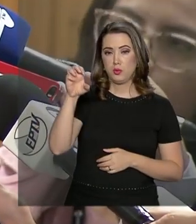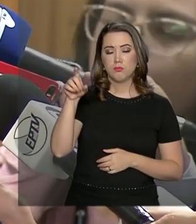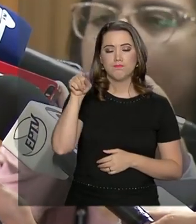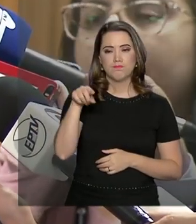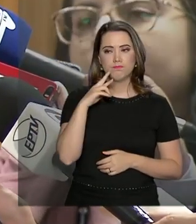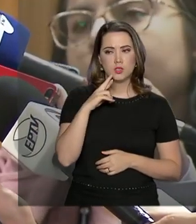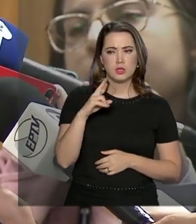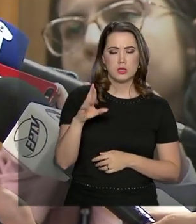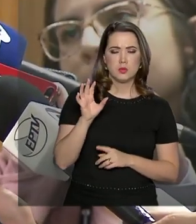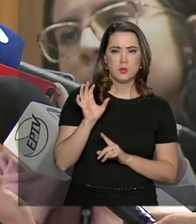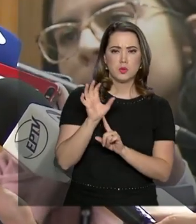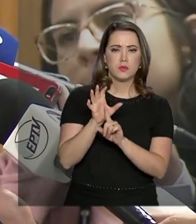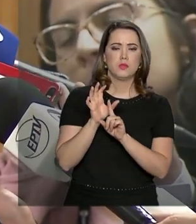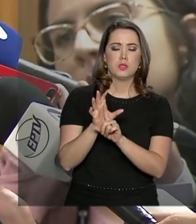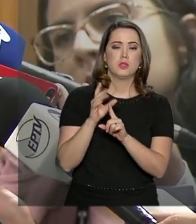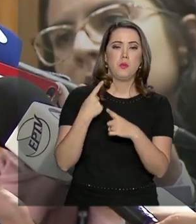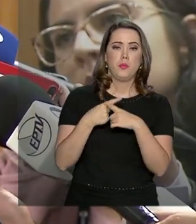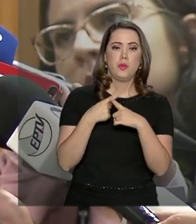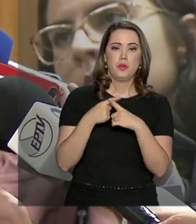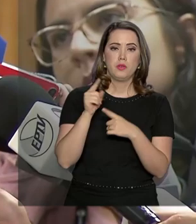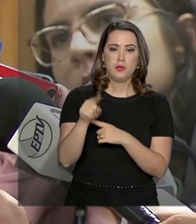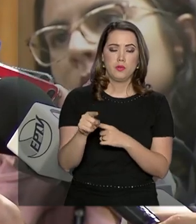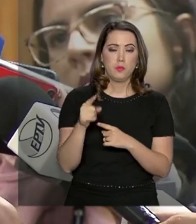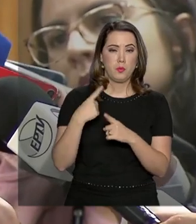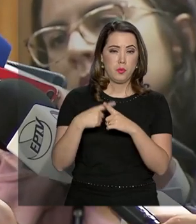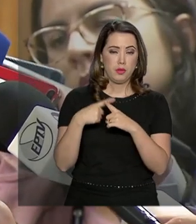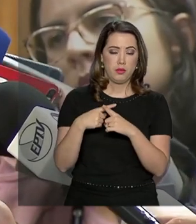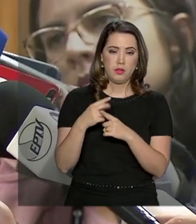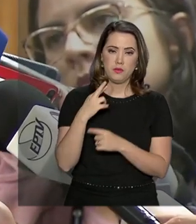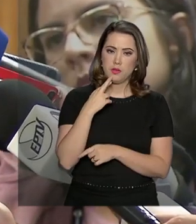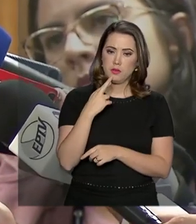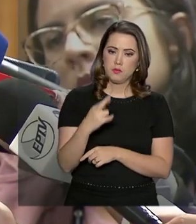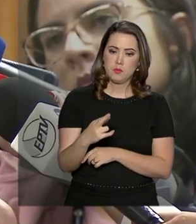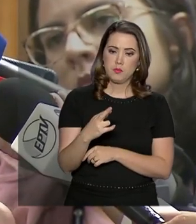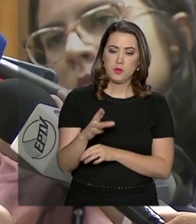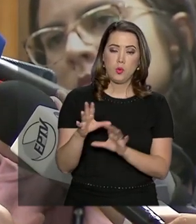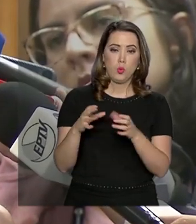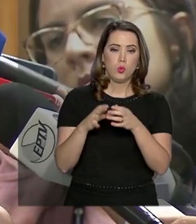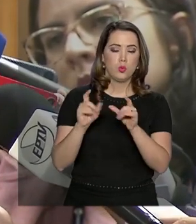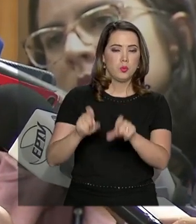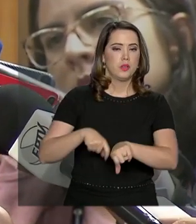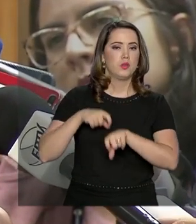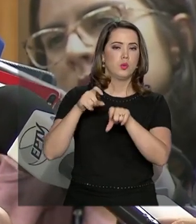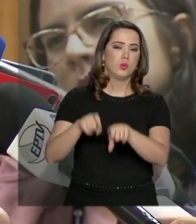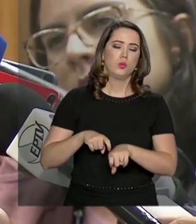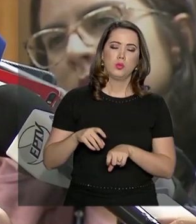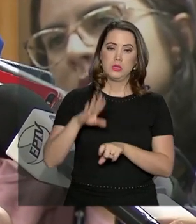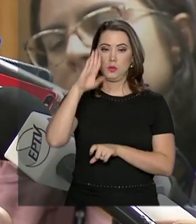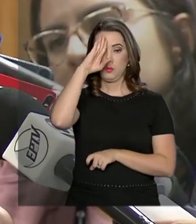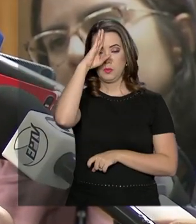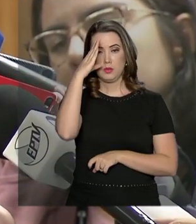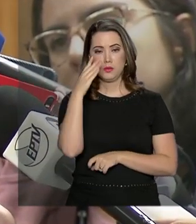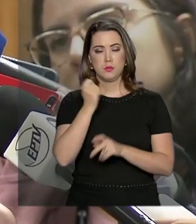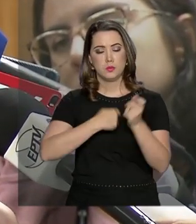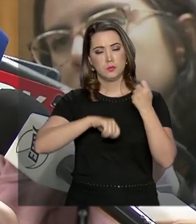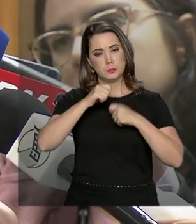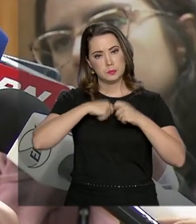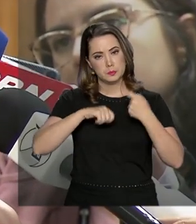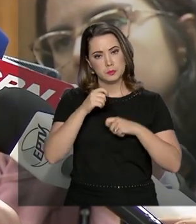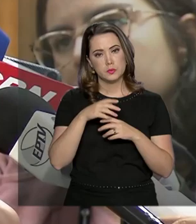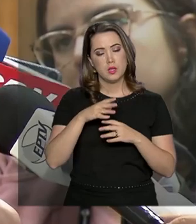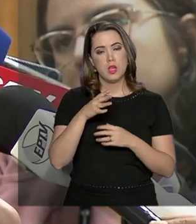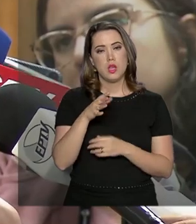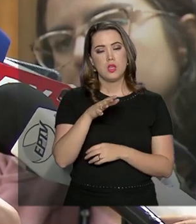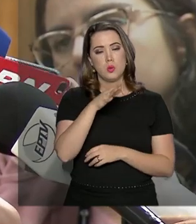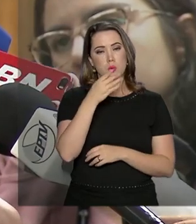foi bastante impactado pelo resultado do setor agrícola, e aí principalmente na economia do